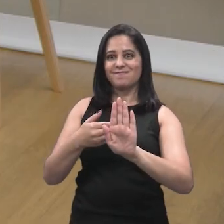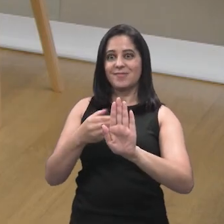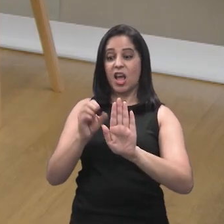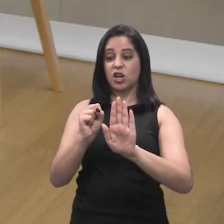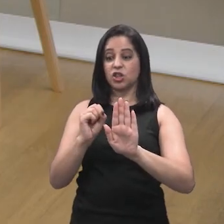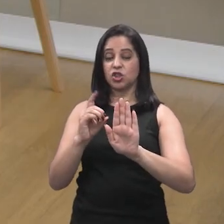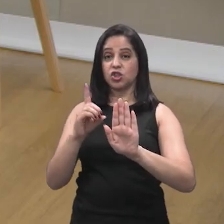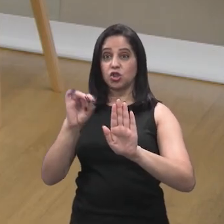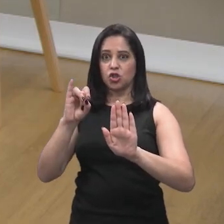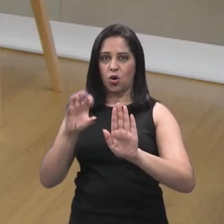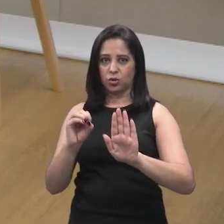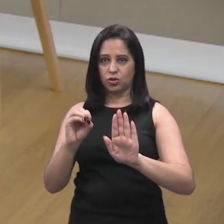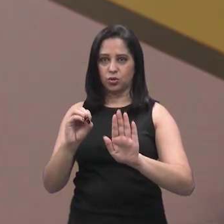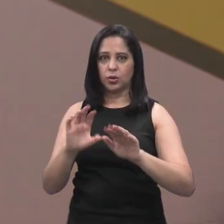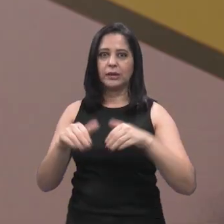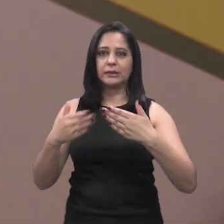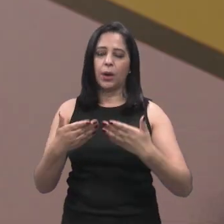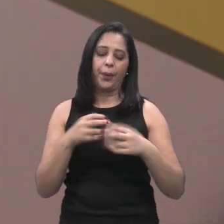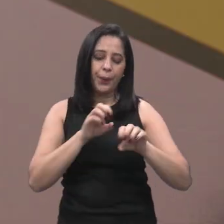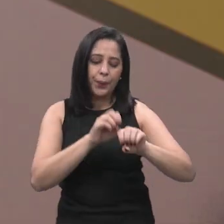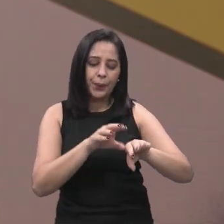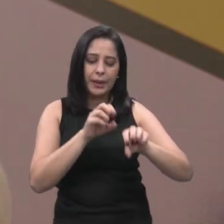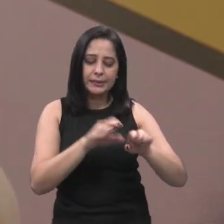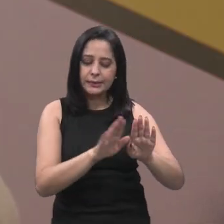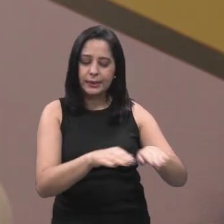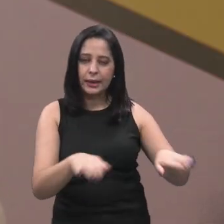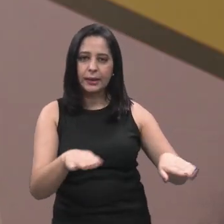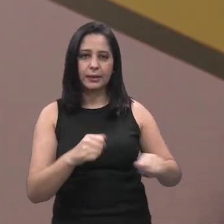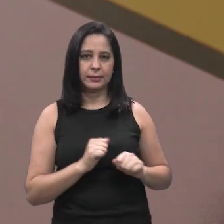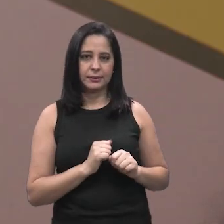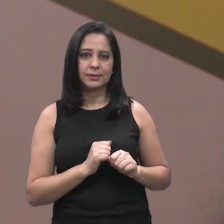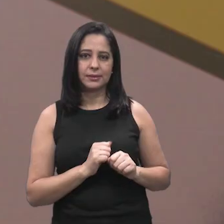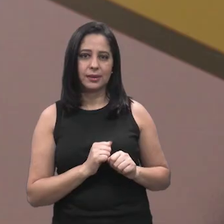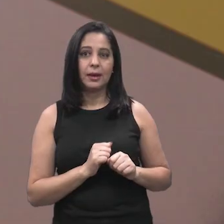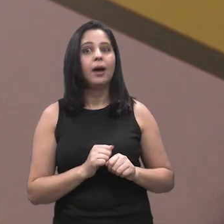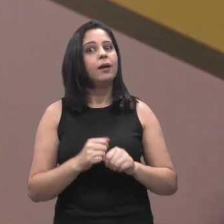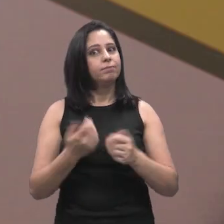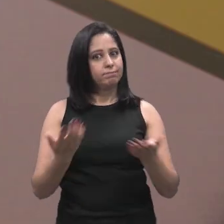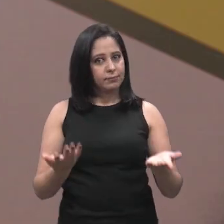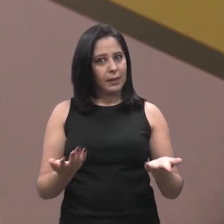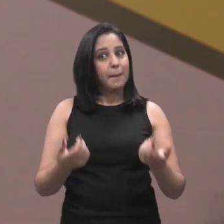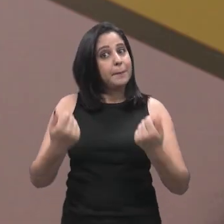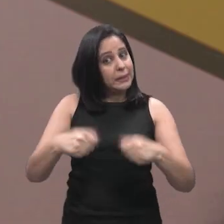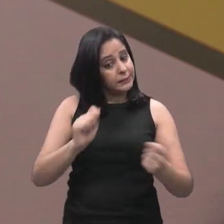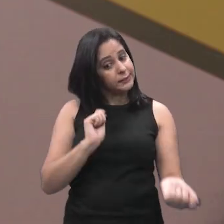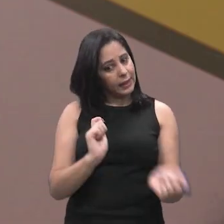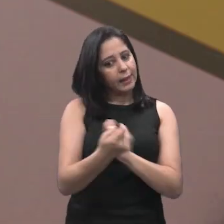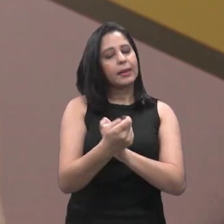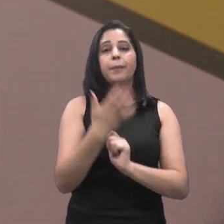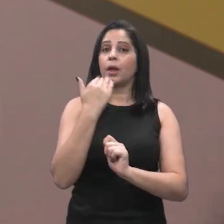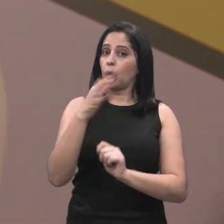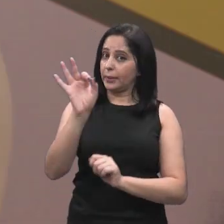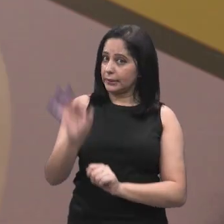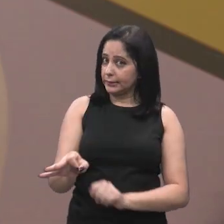disse, ela é rica em sódio, então você já vai educando desde pequenininho que a salsicha